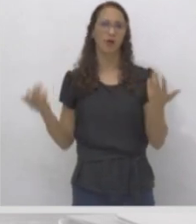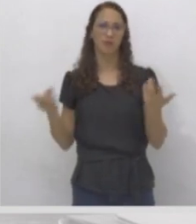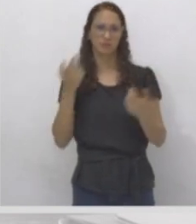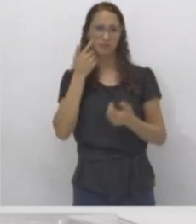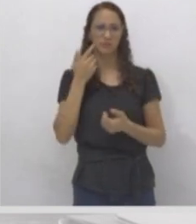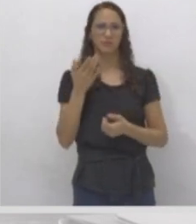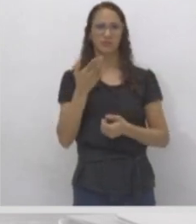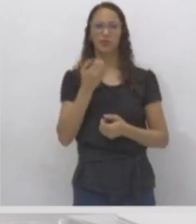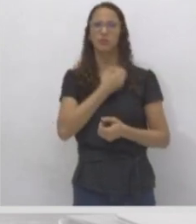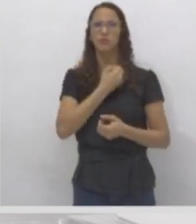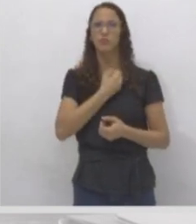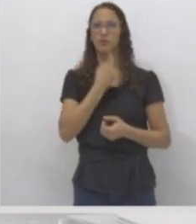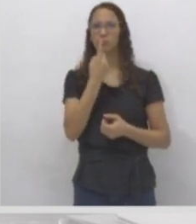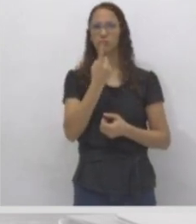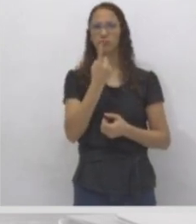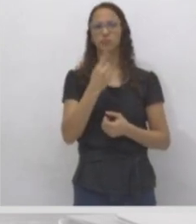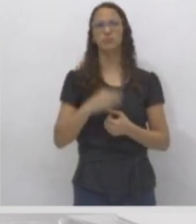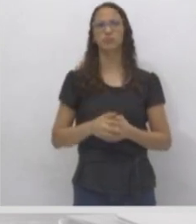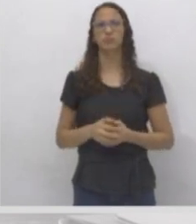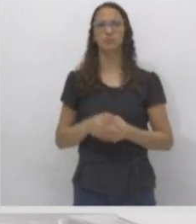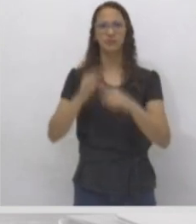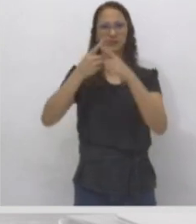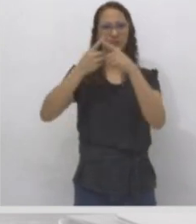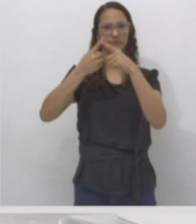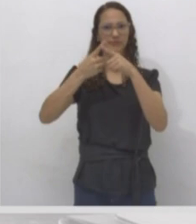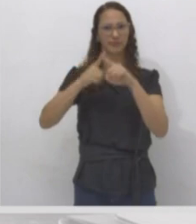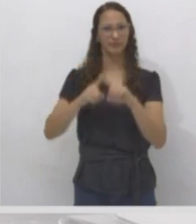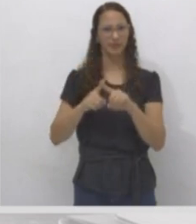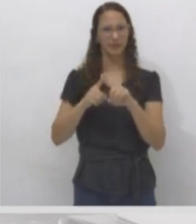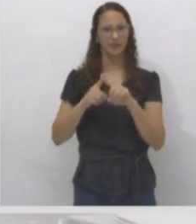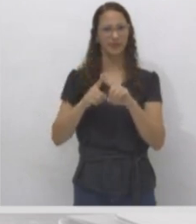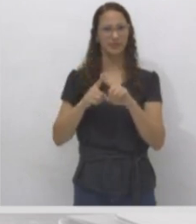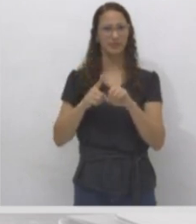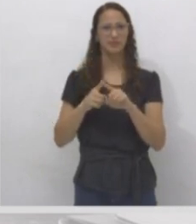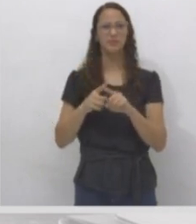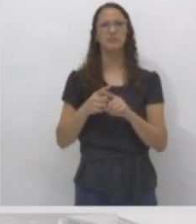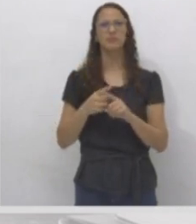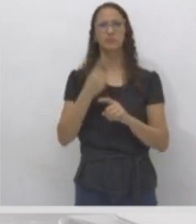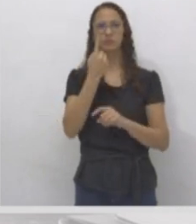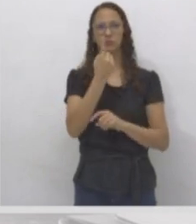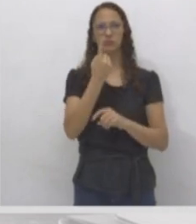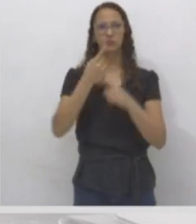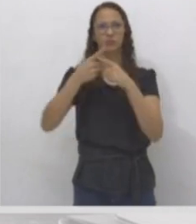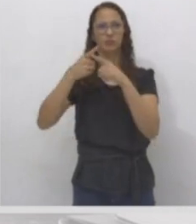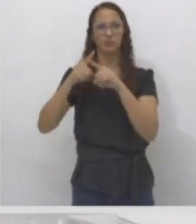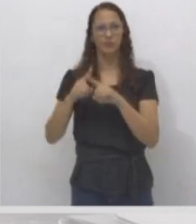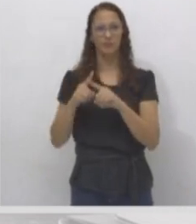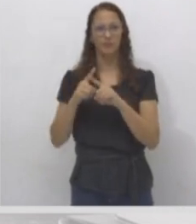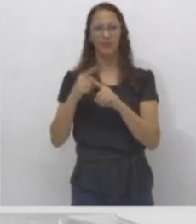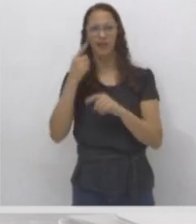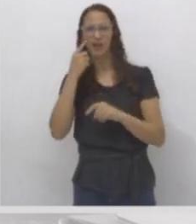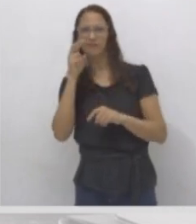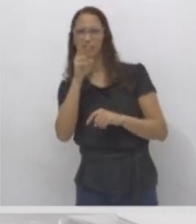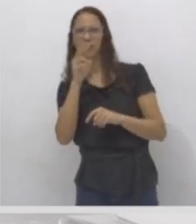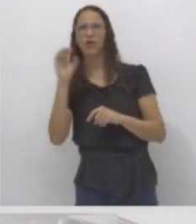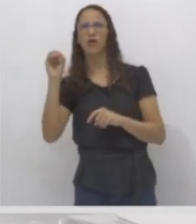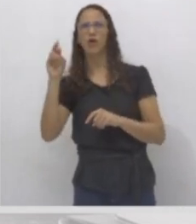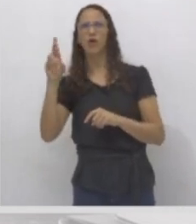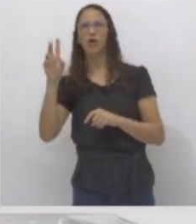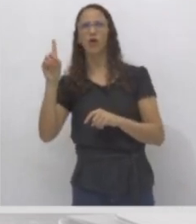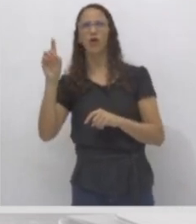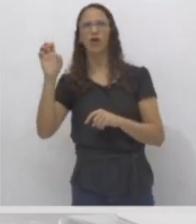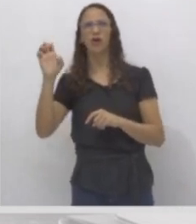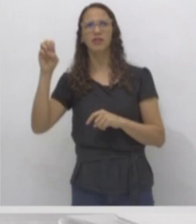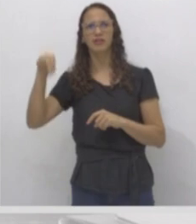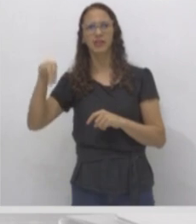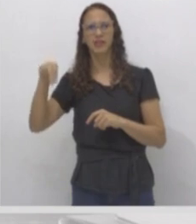ficar 1 vezes, eu vou fazer uma multiplicação. O 1, ele está na ordem da unidade